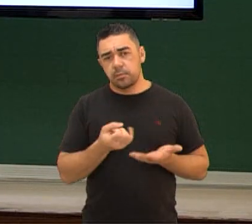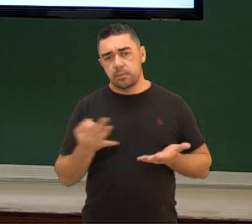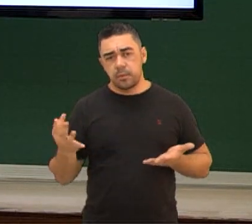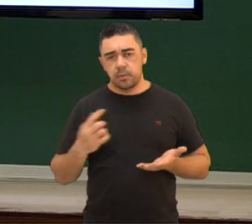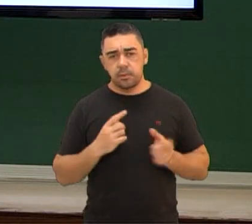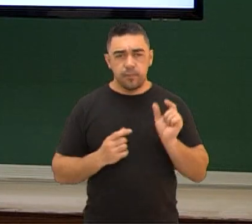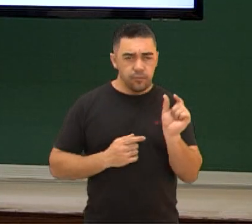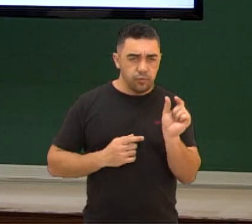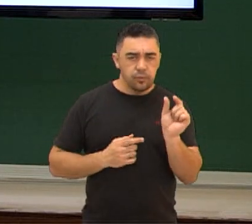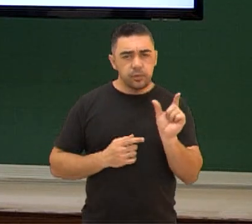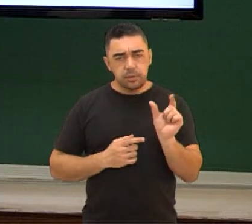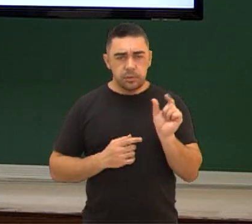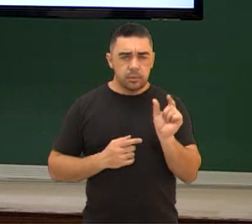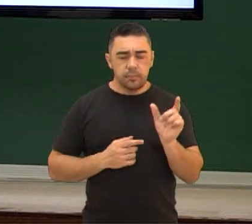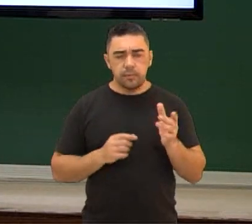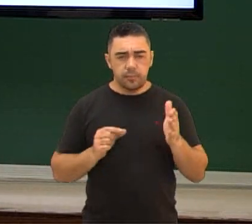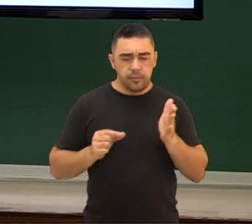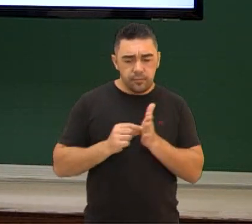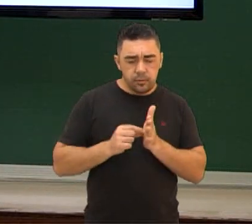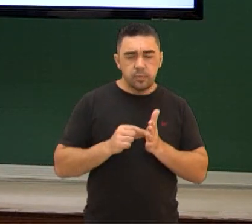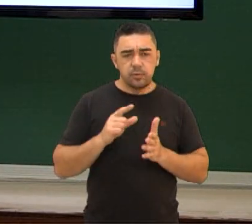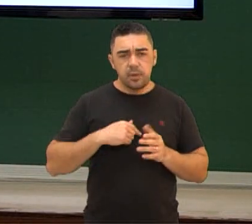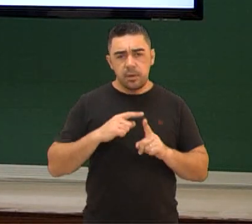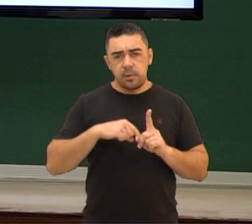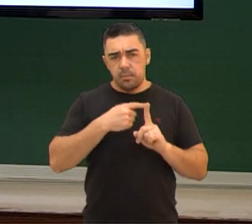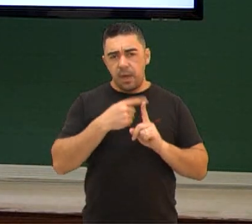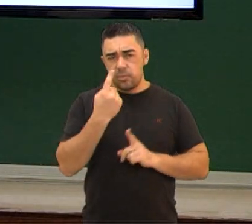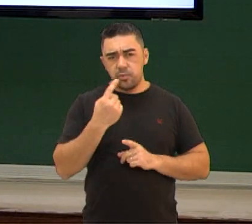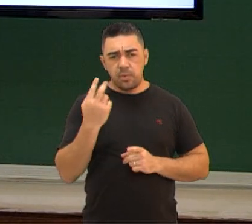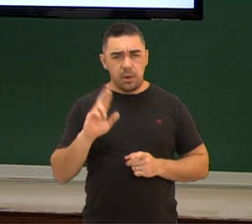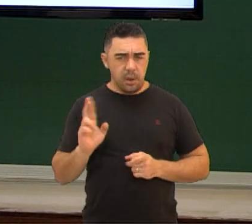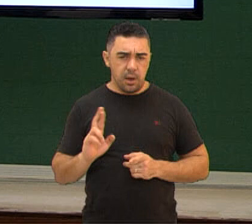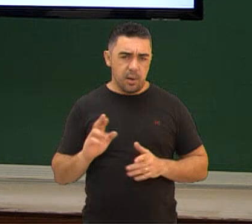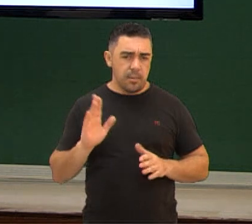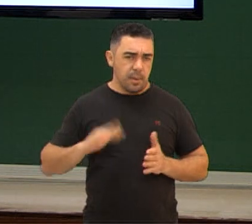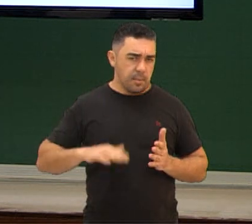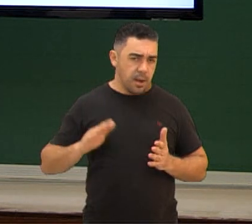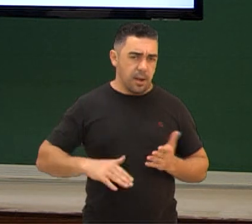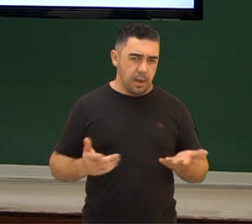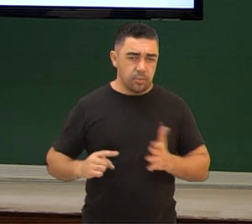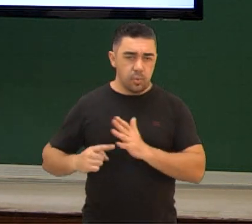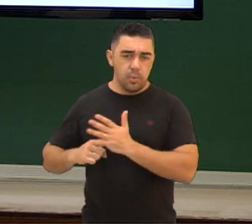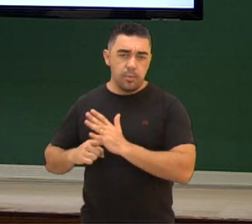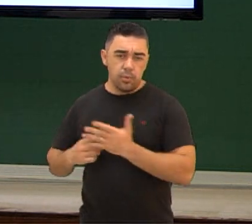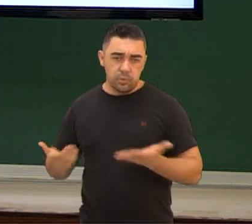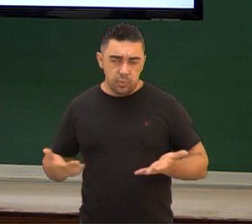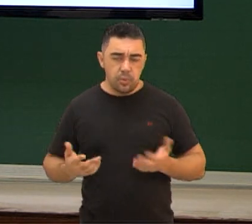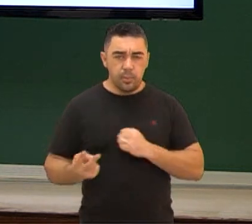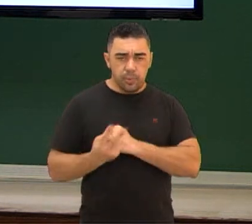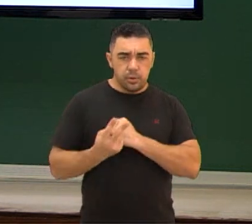Tem fusível de mais de um real? Tem, mas é normalmente bem mais barato que a máquina que ele protege.